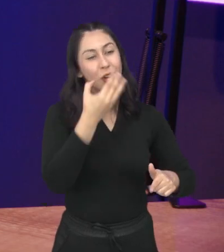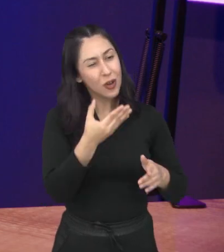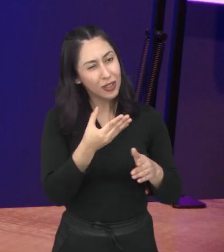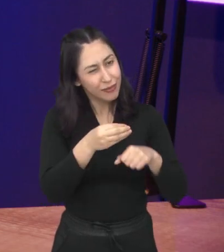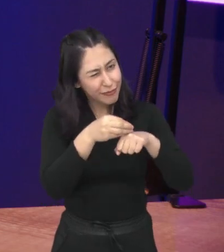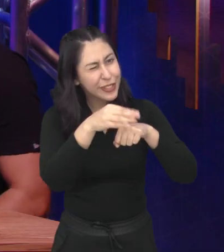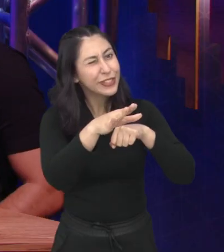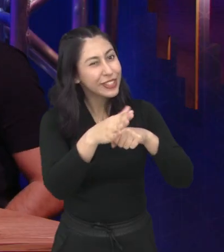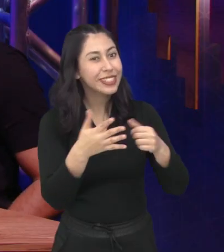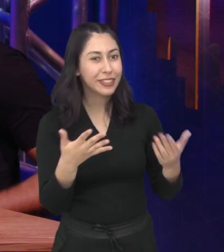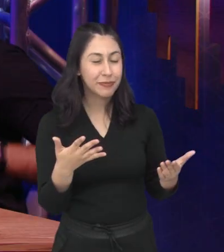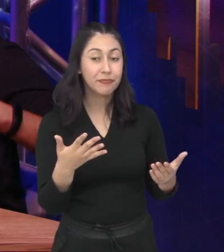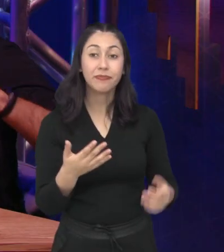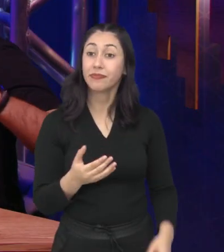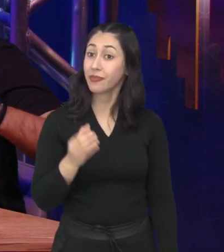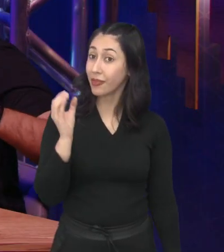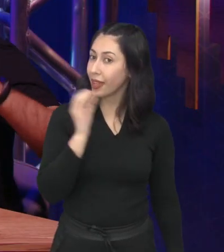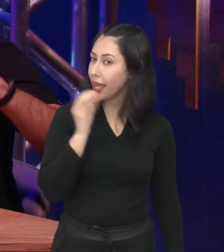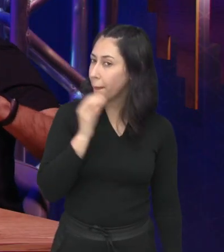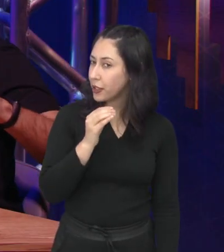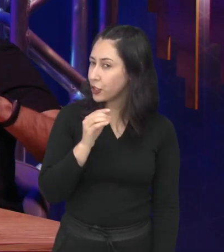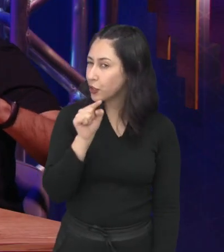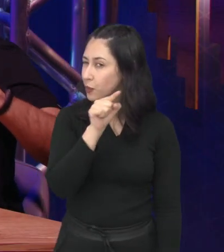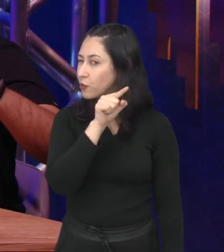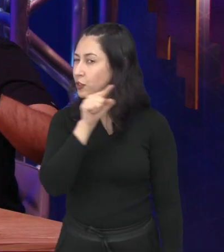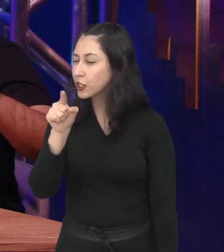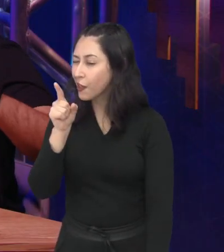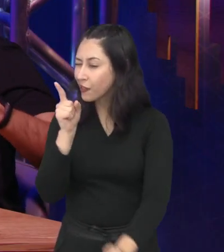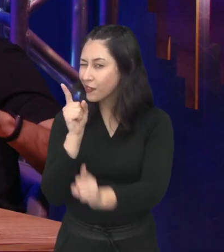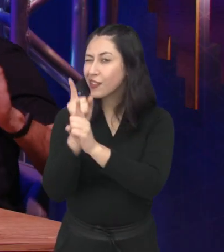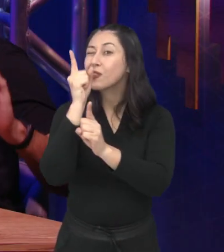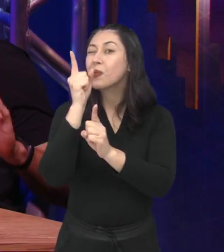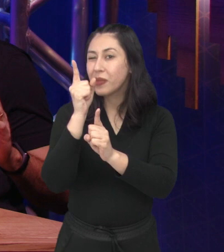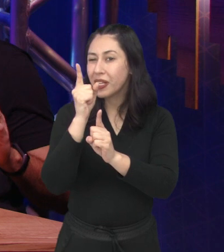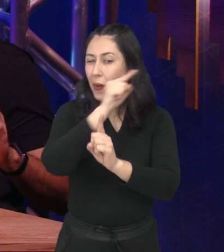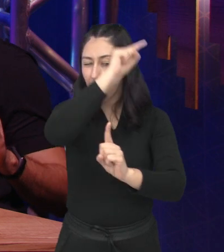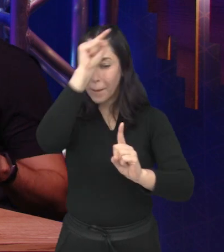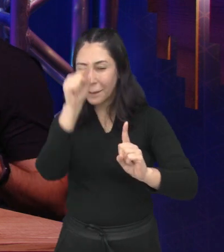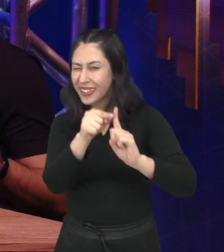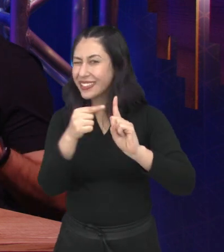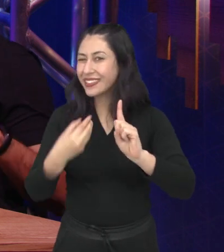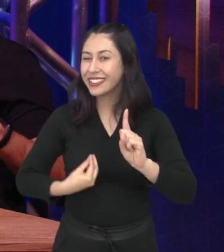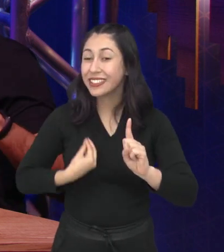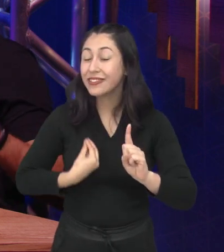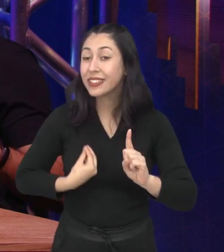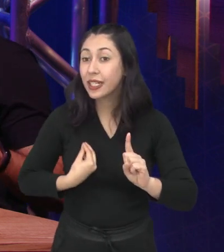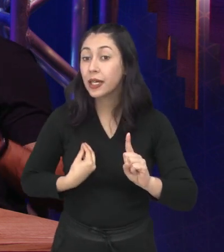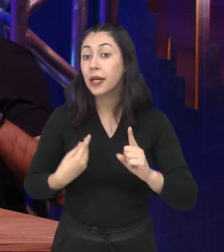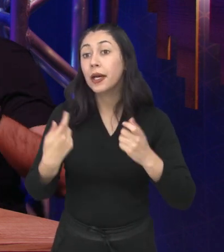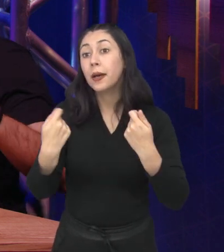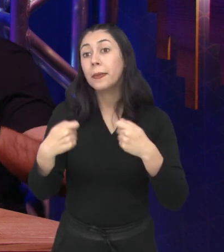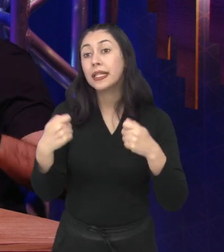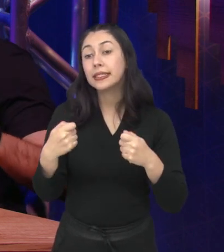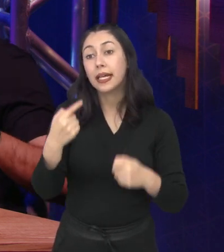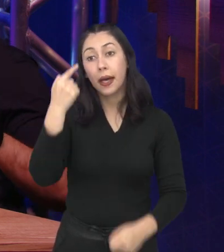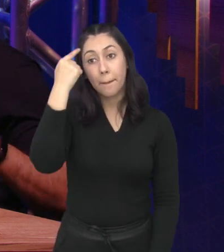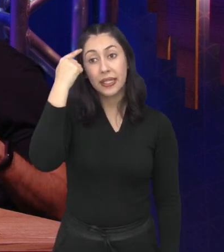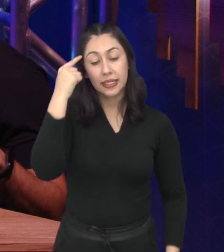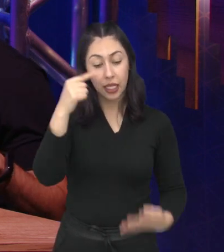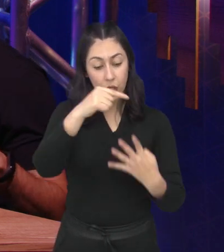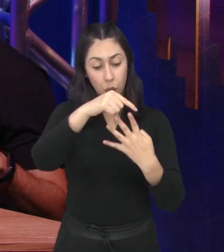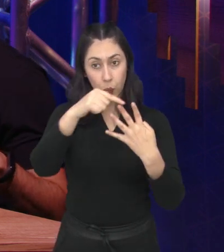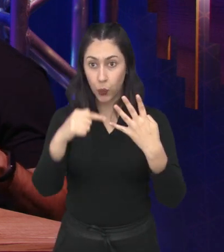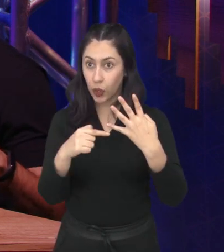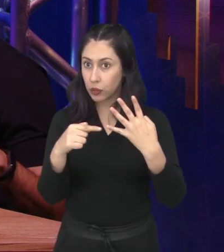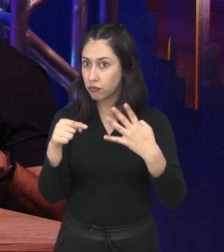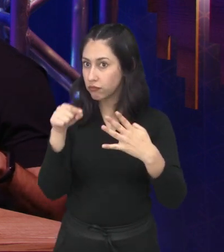dica. E rapidinho para vocês descobrirem aí o seu Ikigai e pensarem nele, você tem que pensar em 4 perguntas,